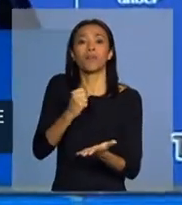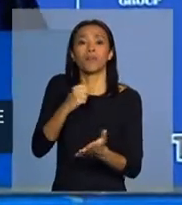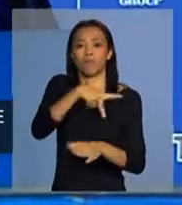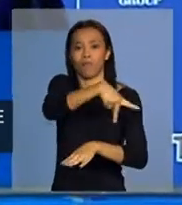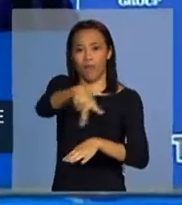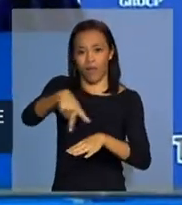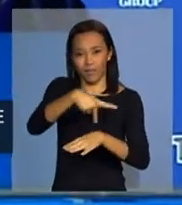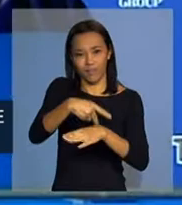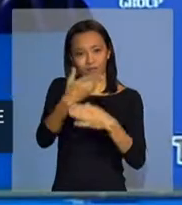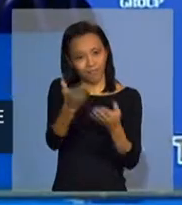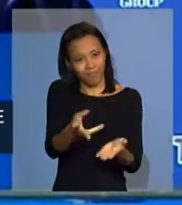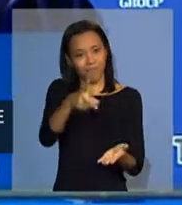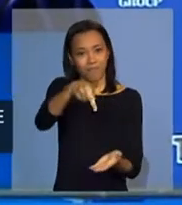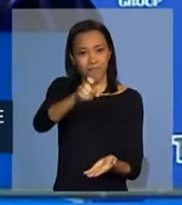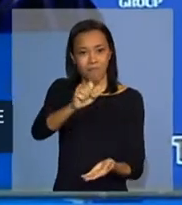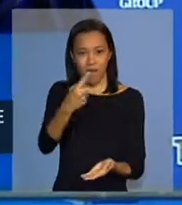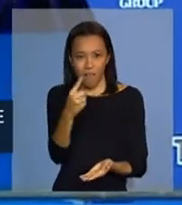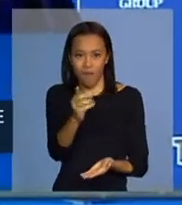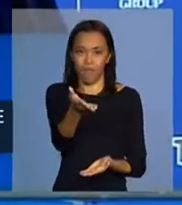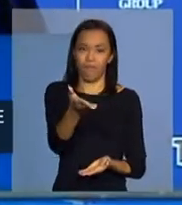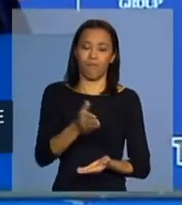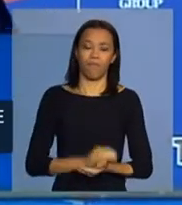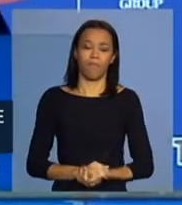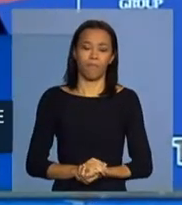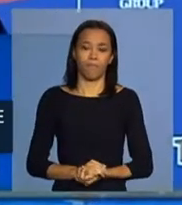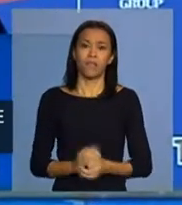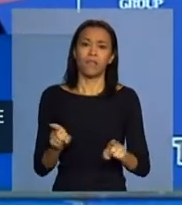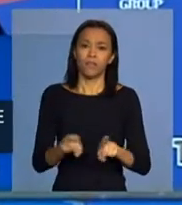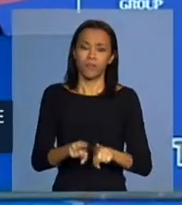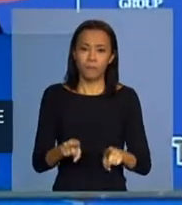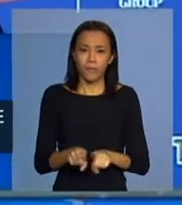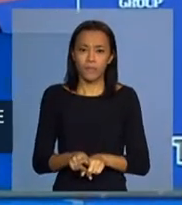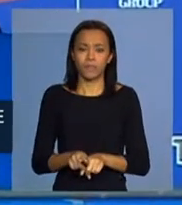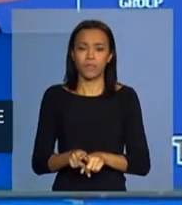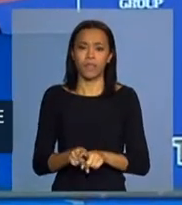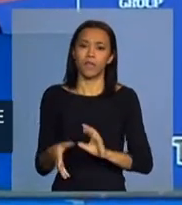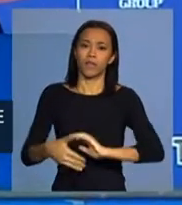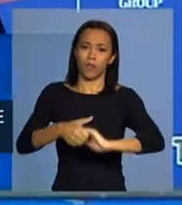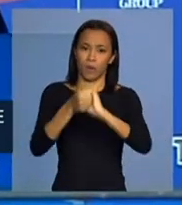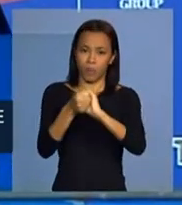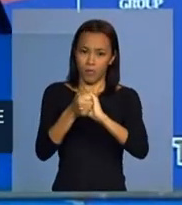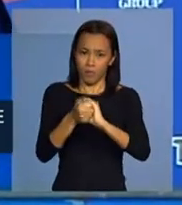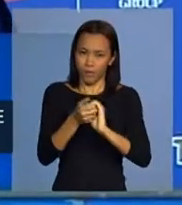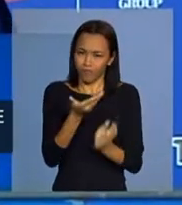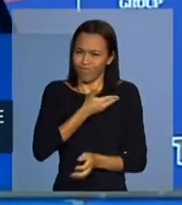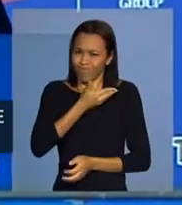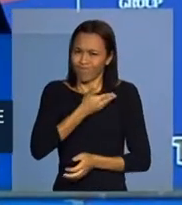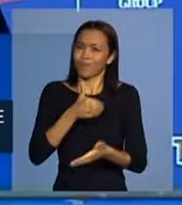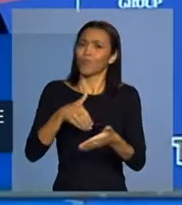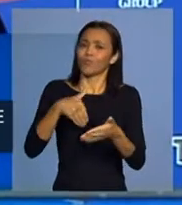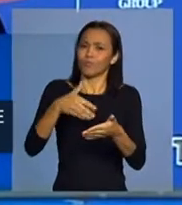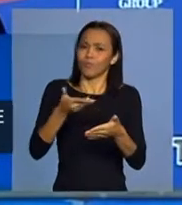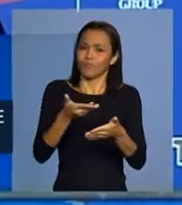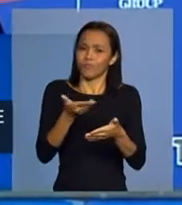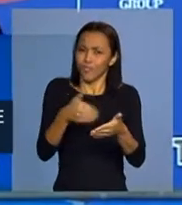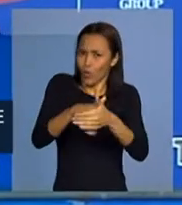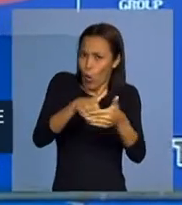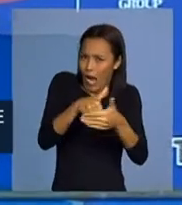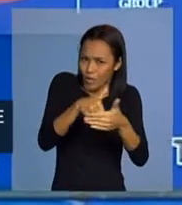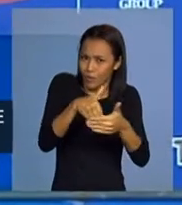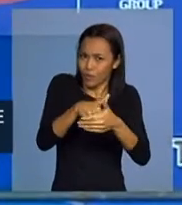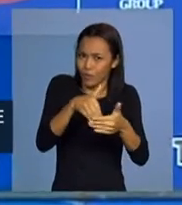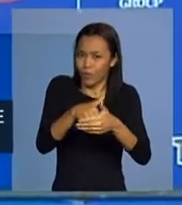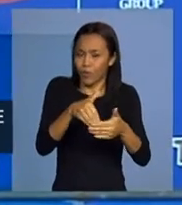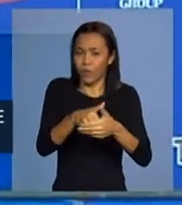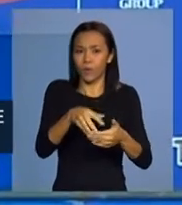ao nosso rei Pelé. Queria também cumprimentar um grande jogador, o Djalma